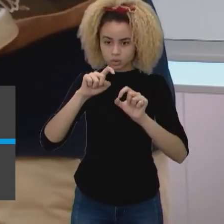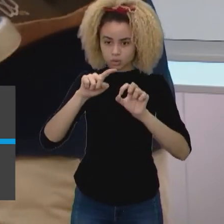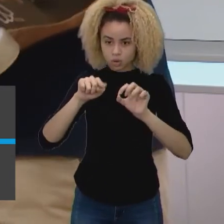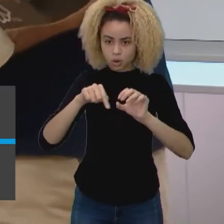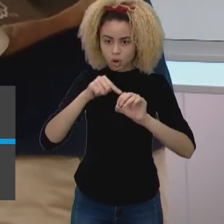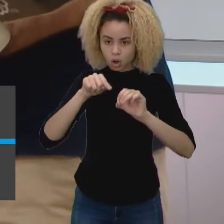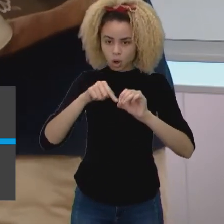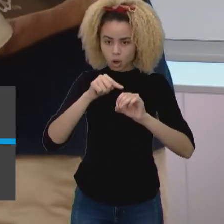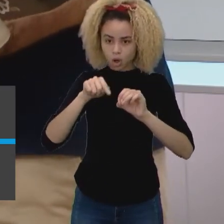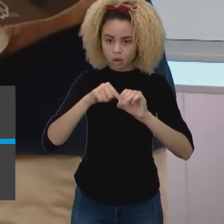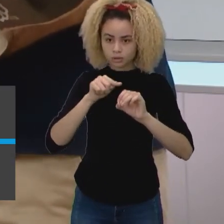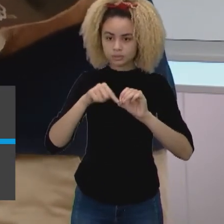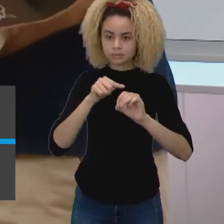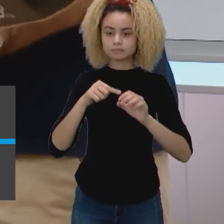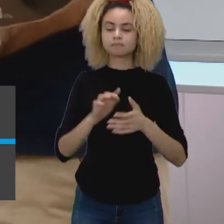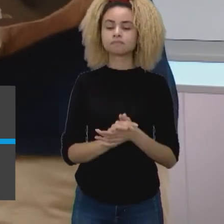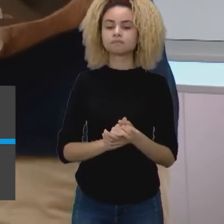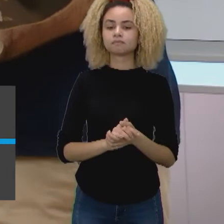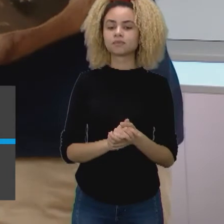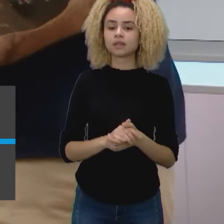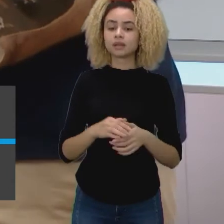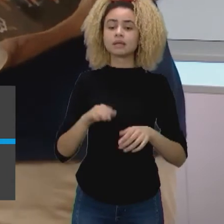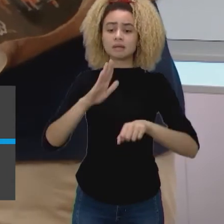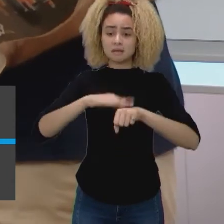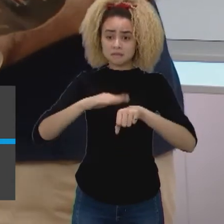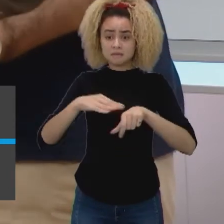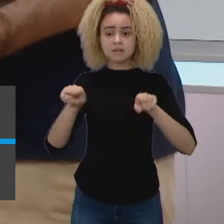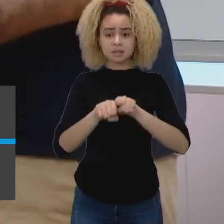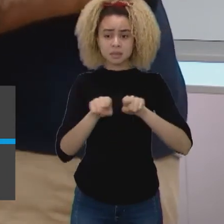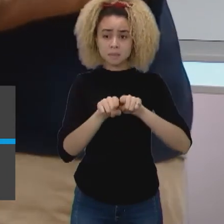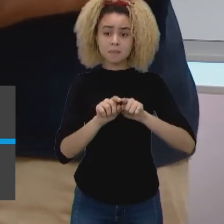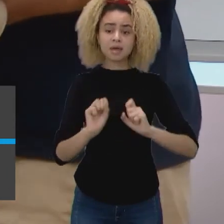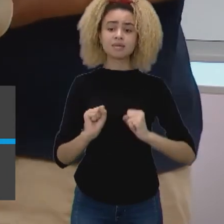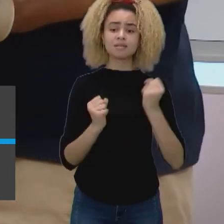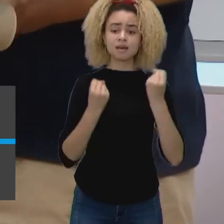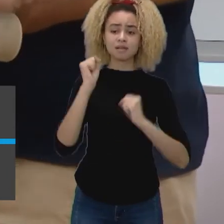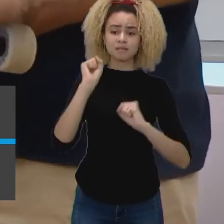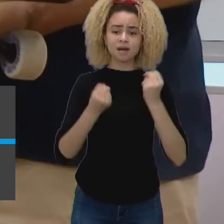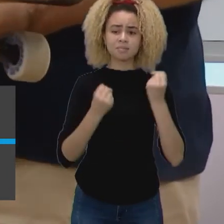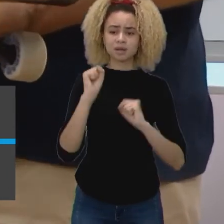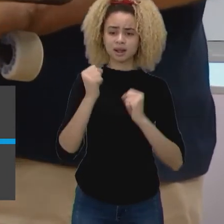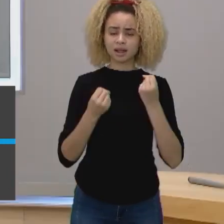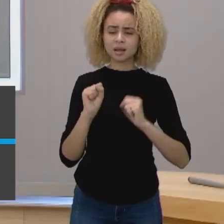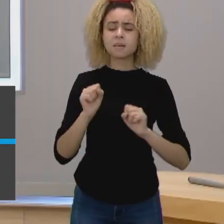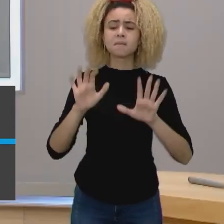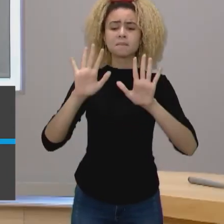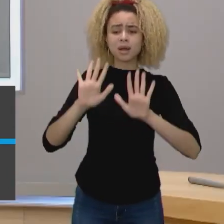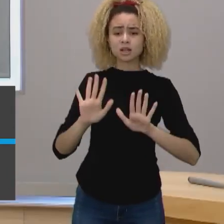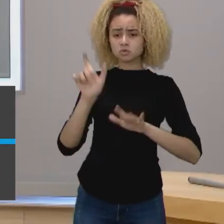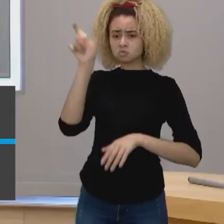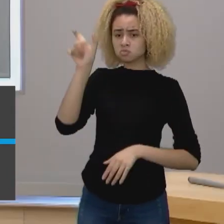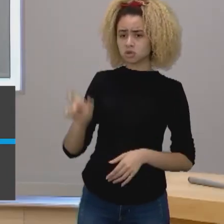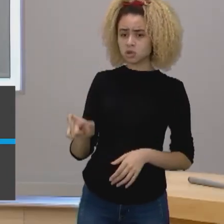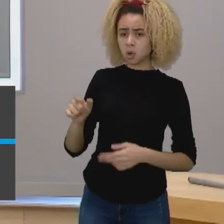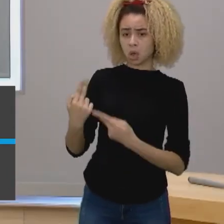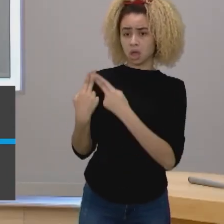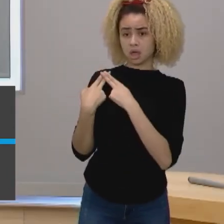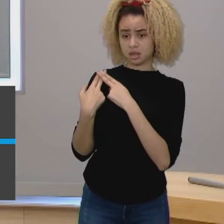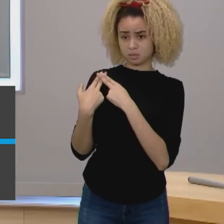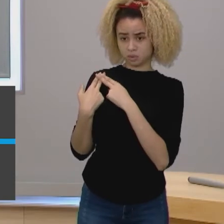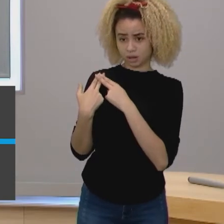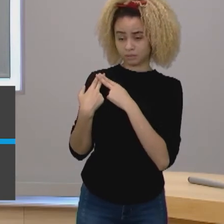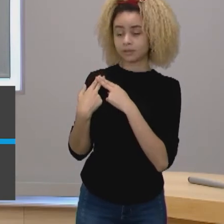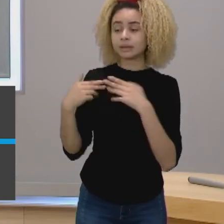seriam produzidas também na fábrica, mas uma pessoa ela não seria só responsável por um setor. Então, a mesma